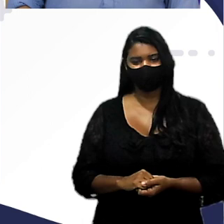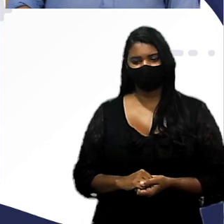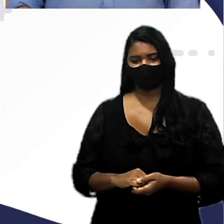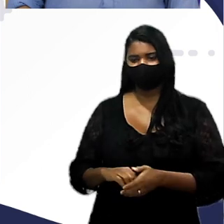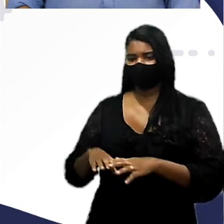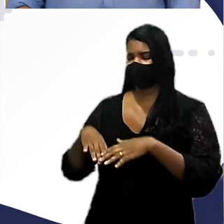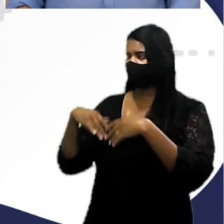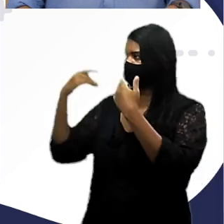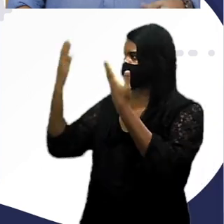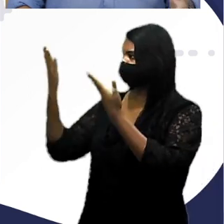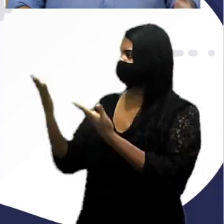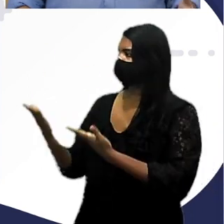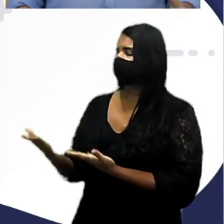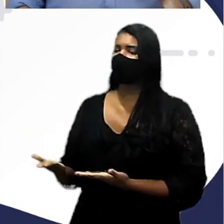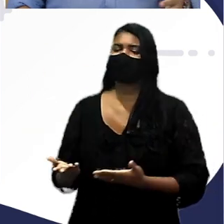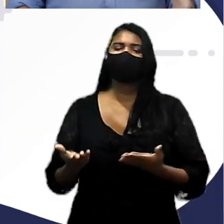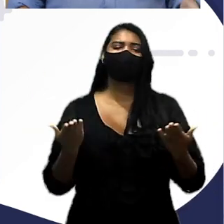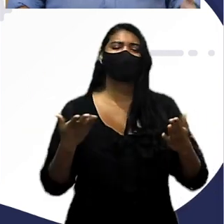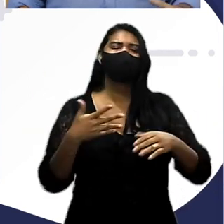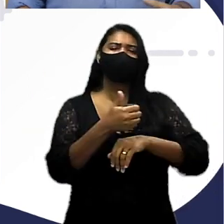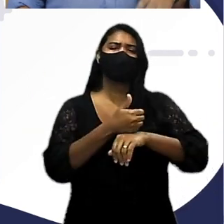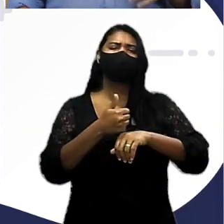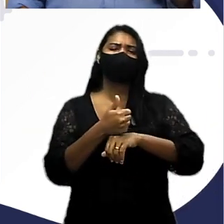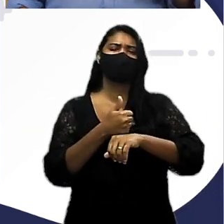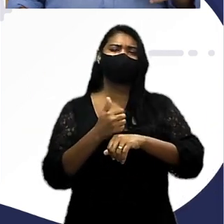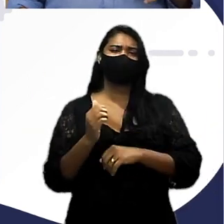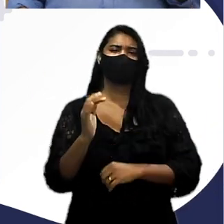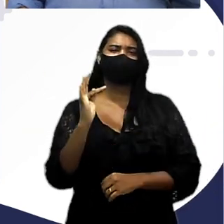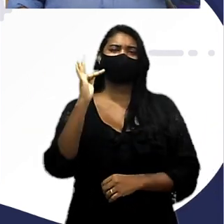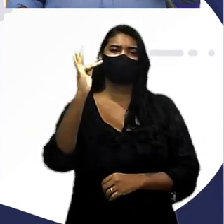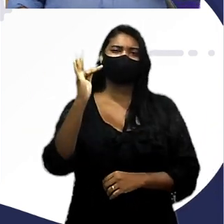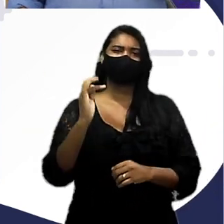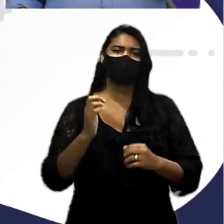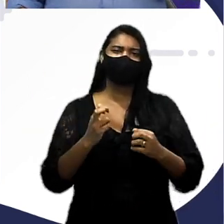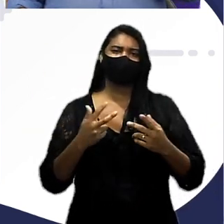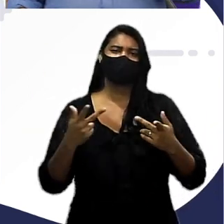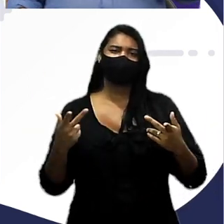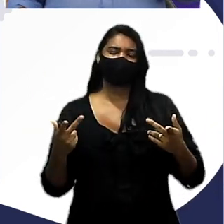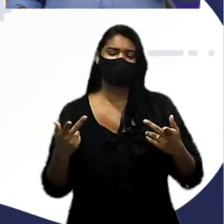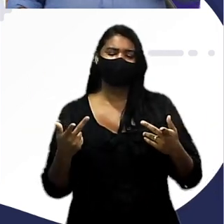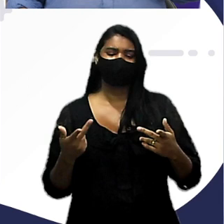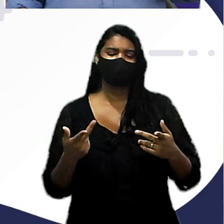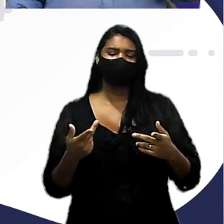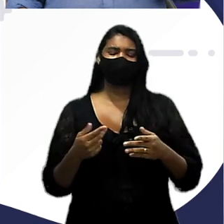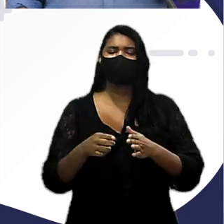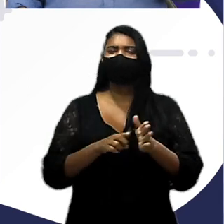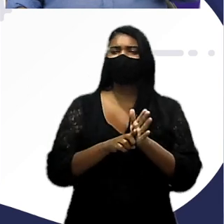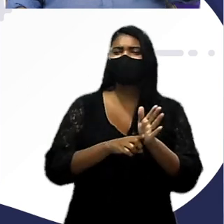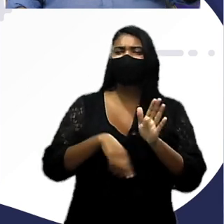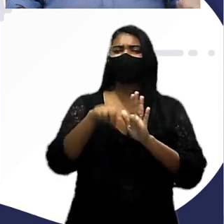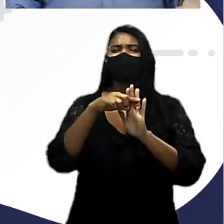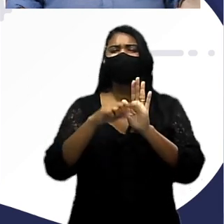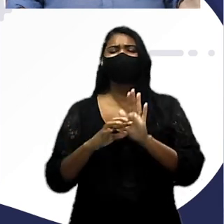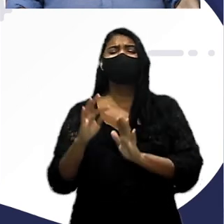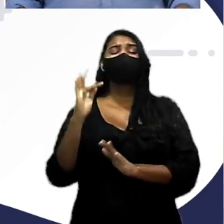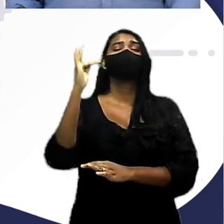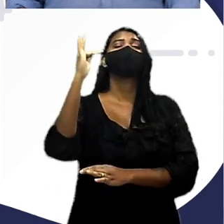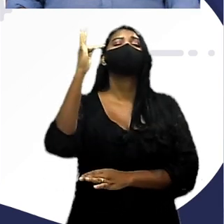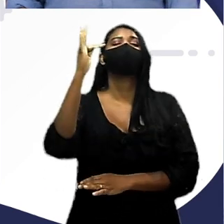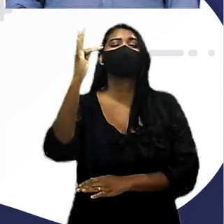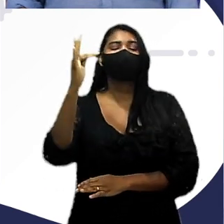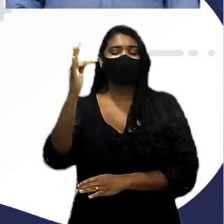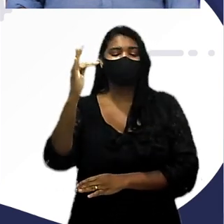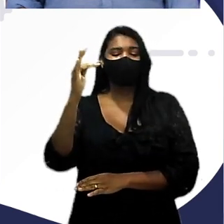Bom, quando a gente fala em profissional do futuro, não é? Algumas pessoas fazem projeções para algo muito distante